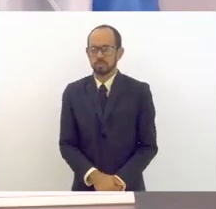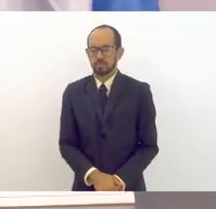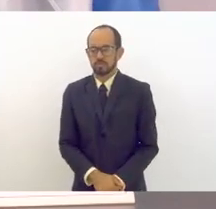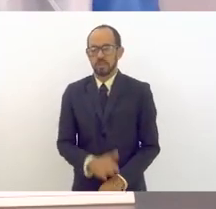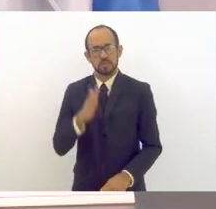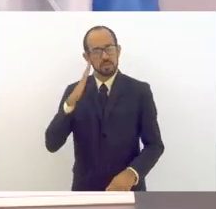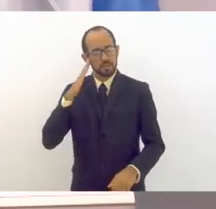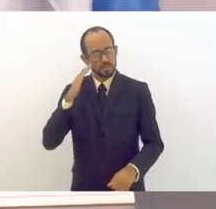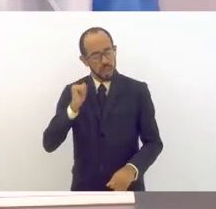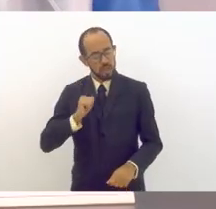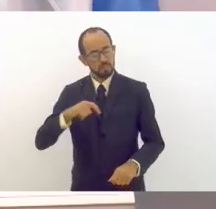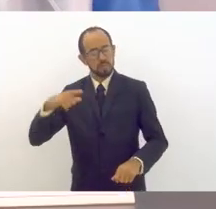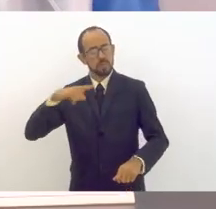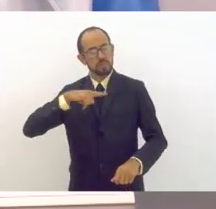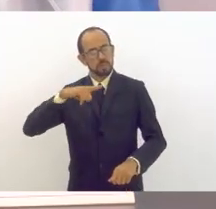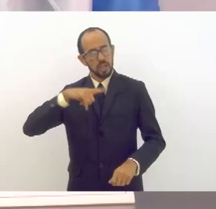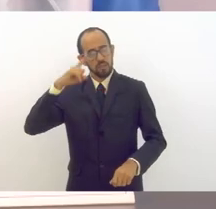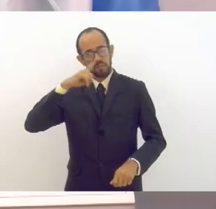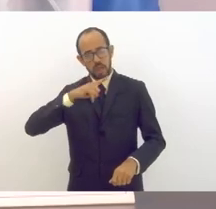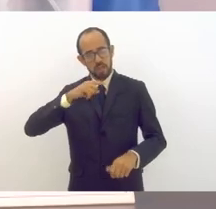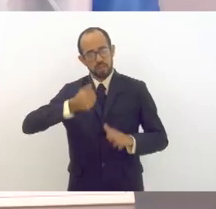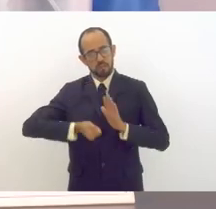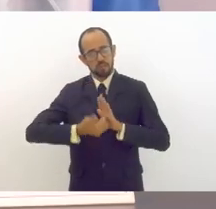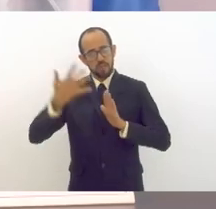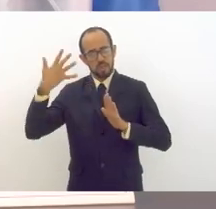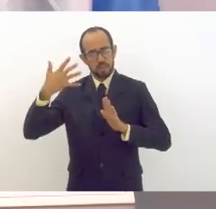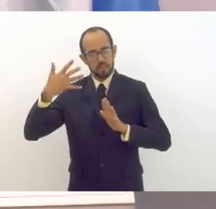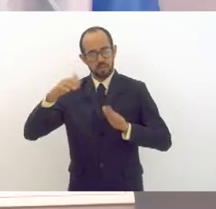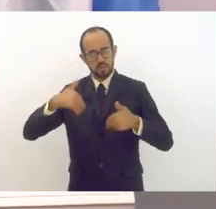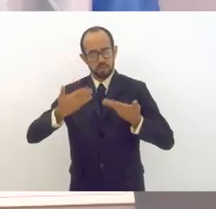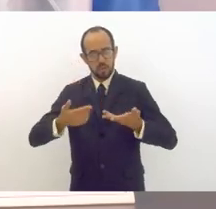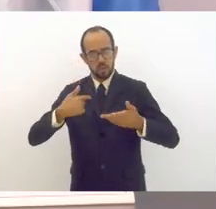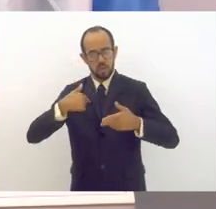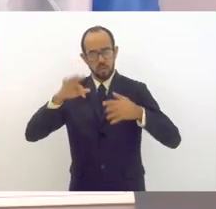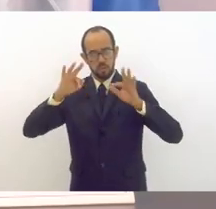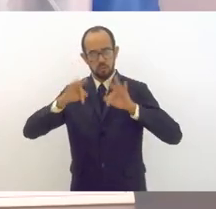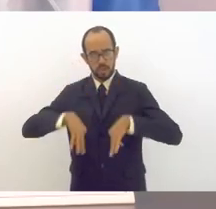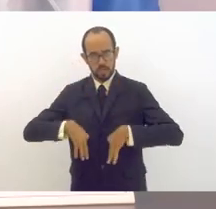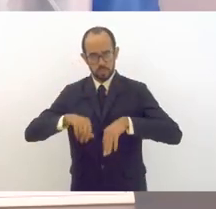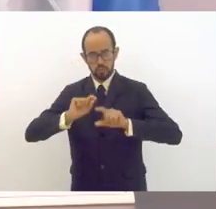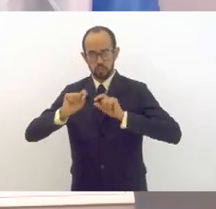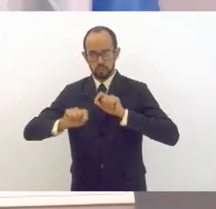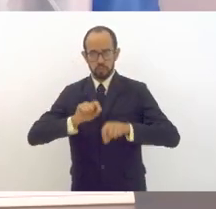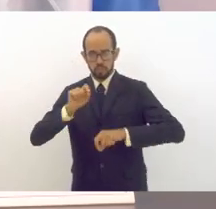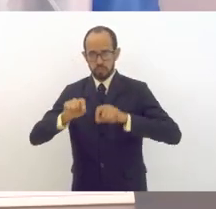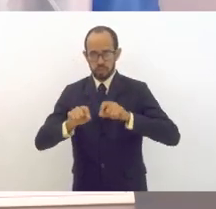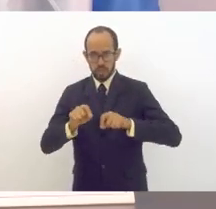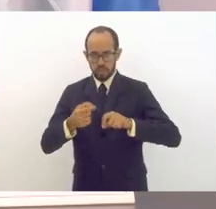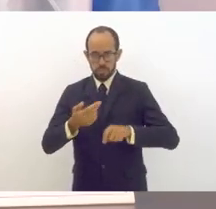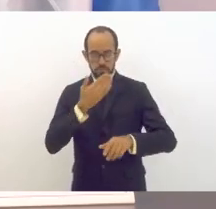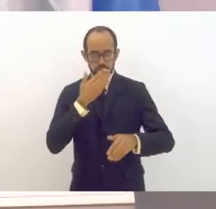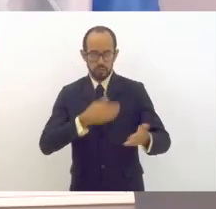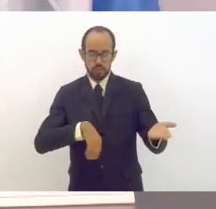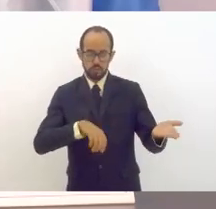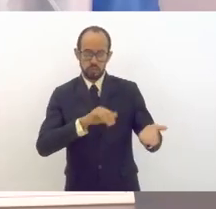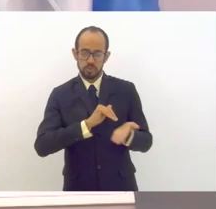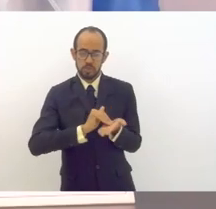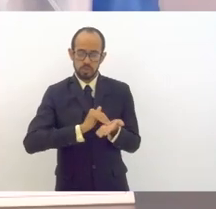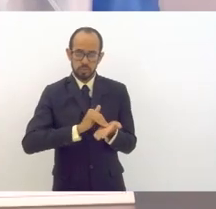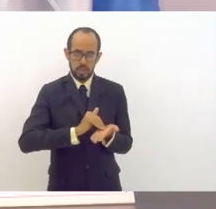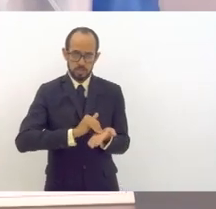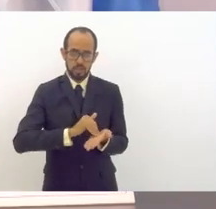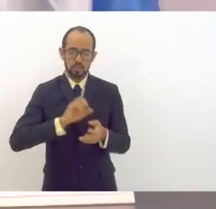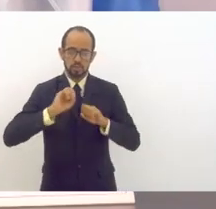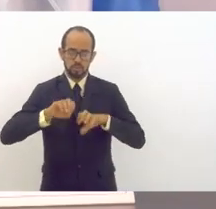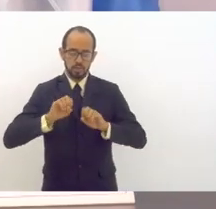sabe que deixou uma série de carências. Então, eu concluo recolocando a palavra SEDUC para que responda a esse conjunto